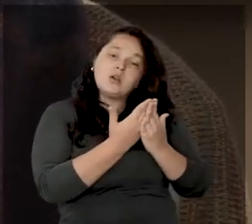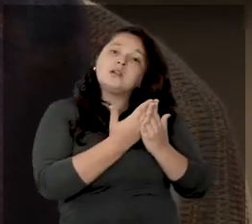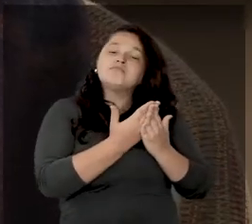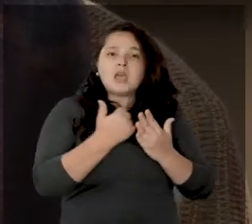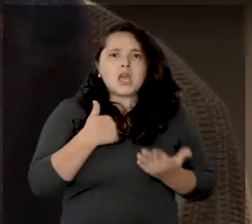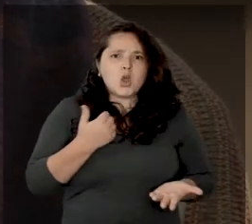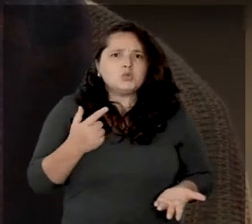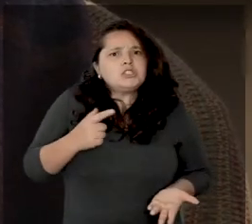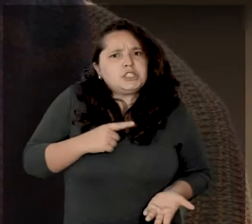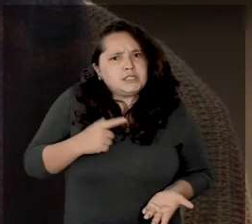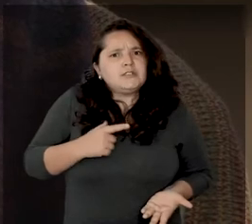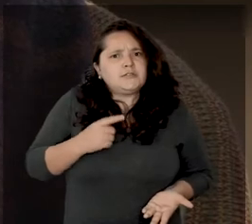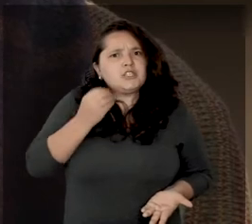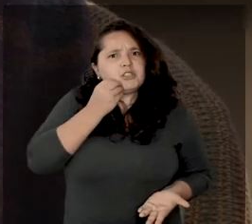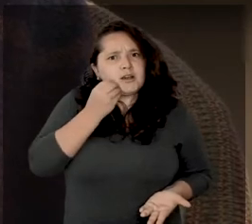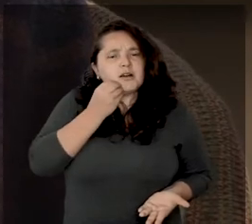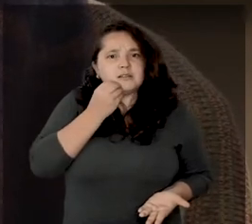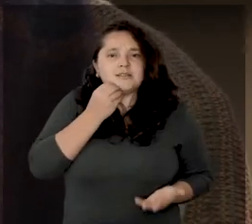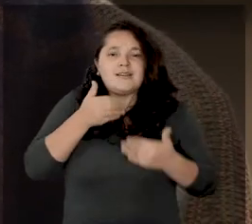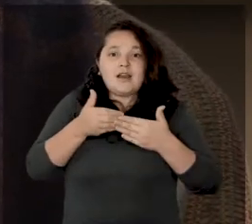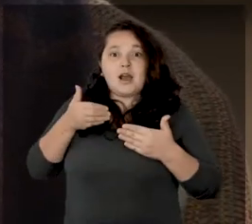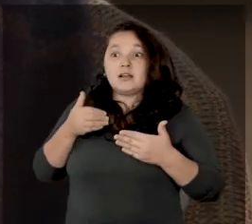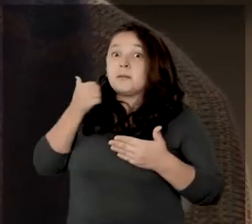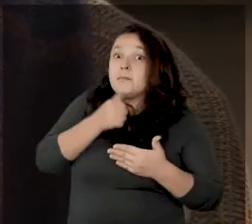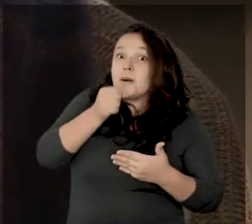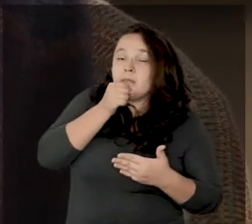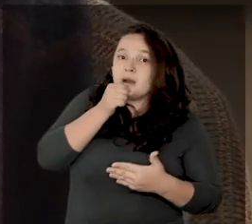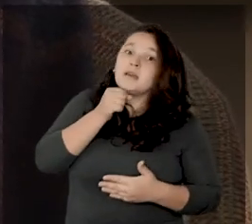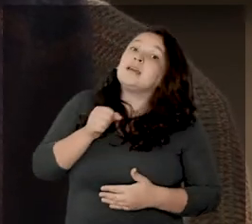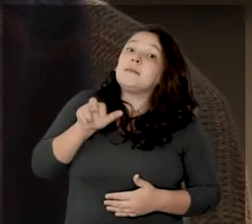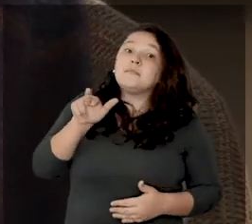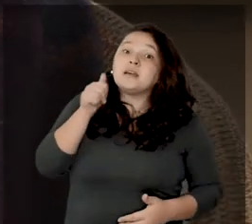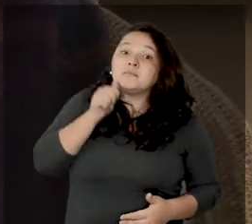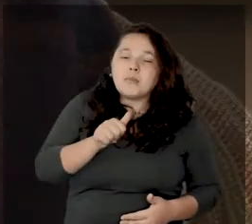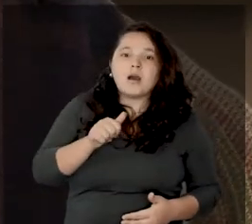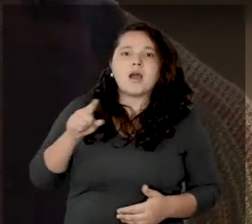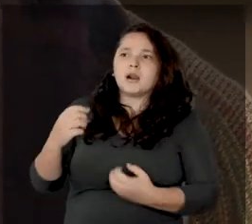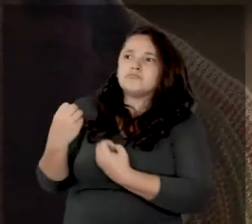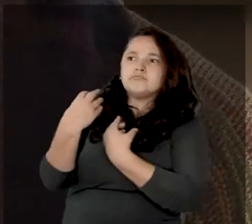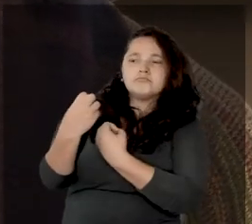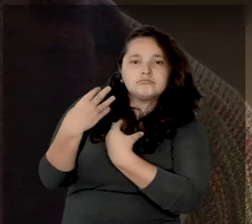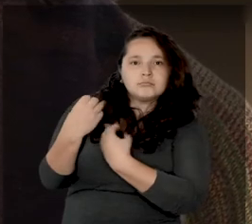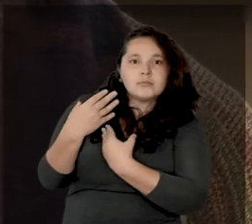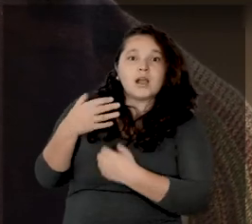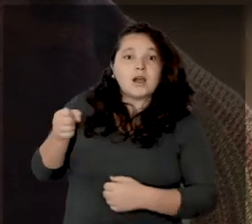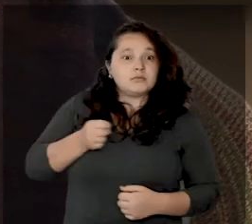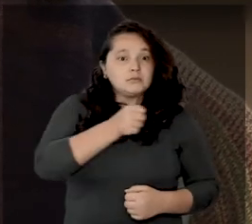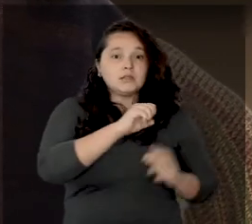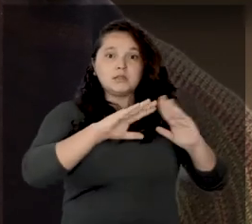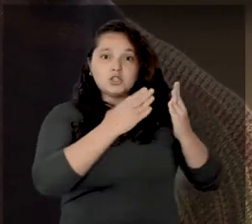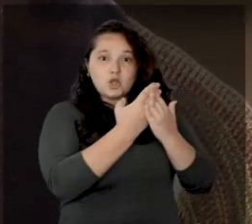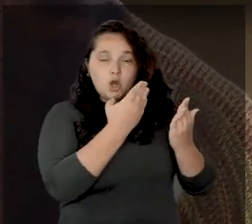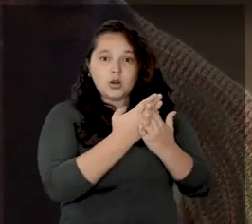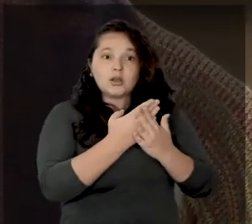em casa, pela minha mãe e pelas minhas irmãs, e quando eu fui para as primeiras séries, enquanto os meus coleguinhas estavam tentando aprender a